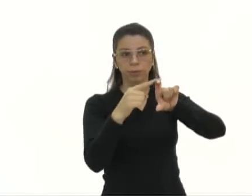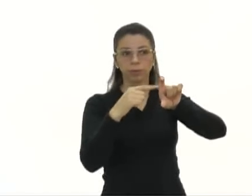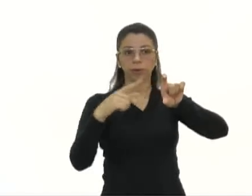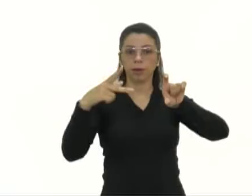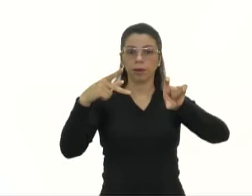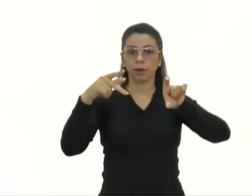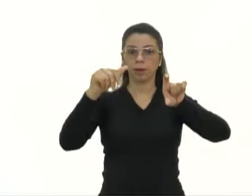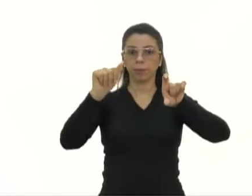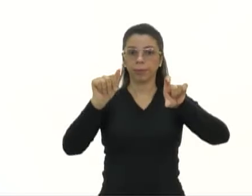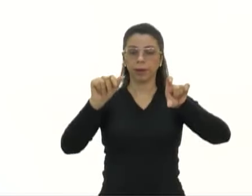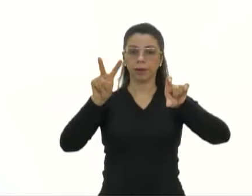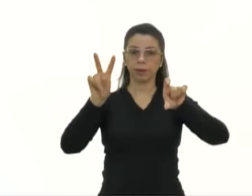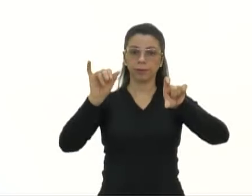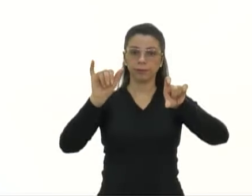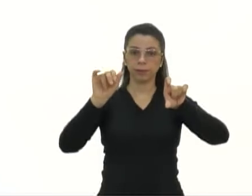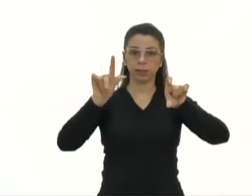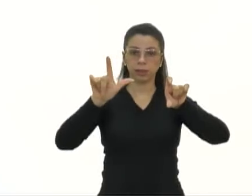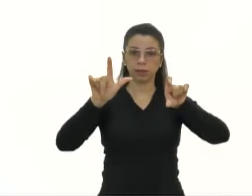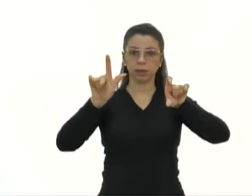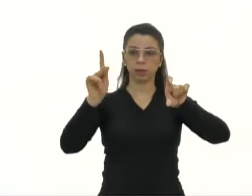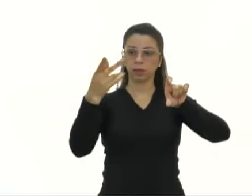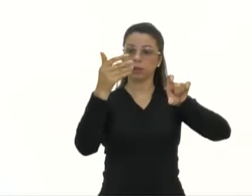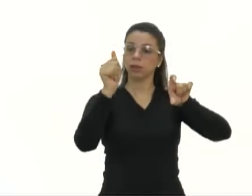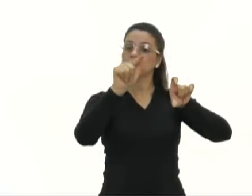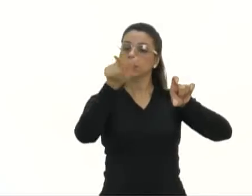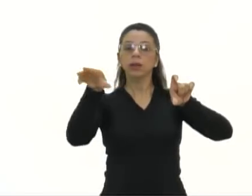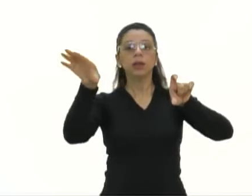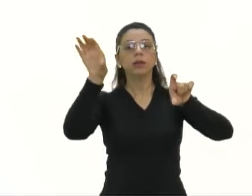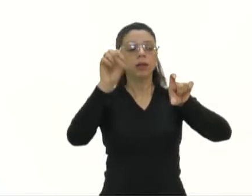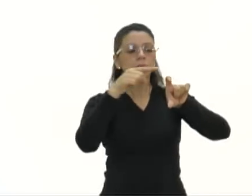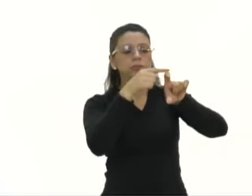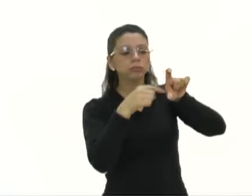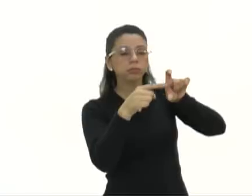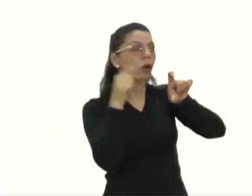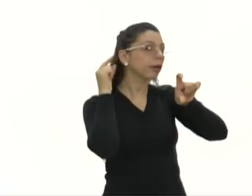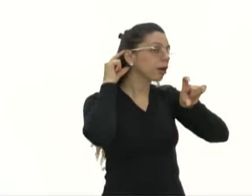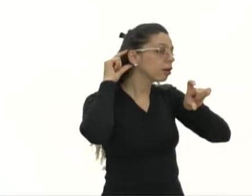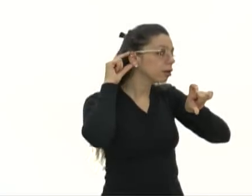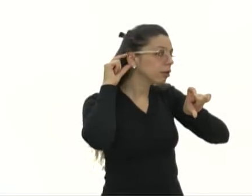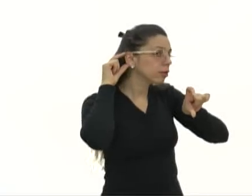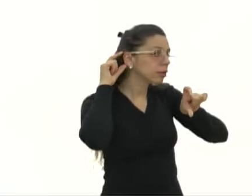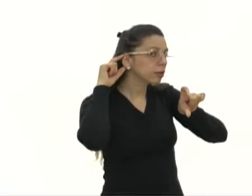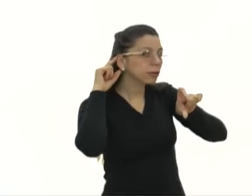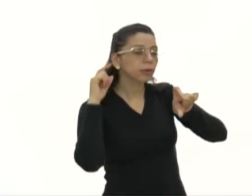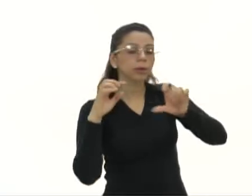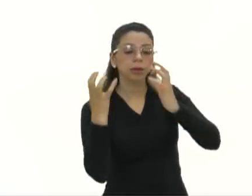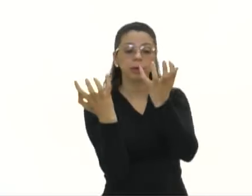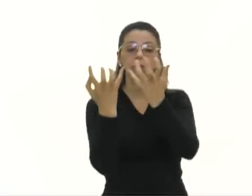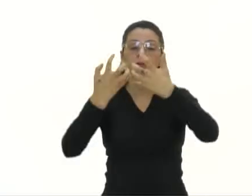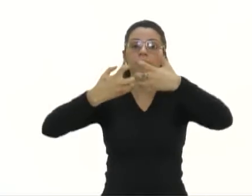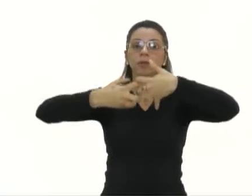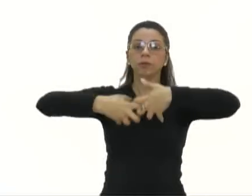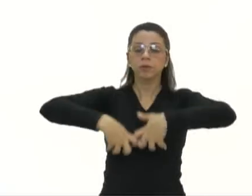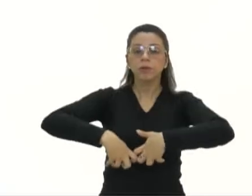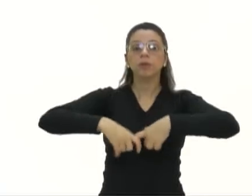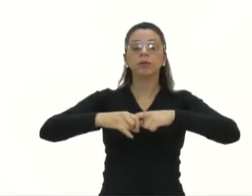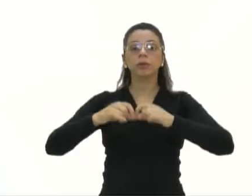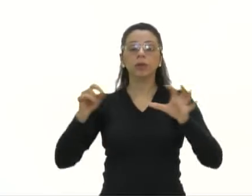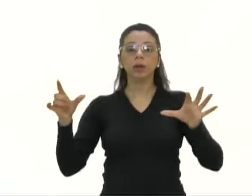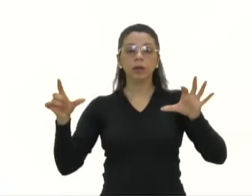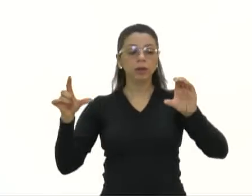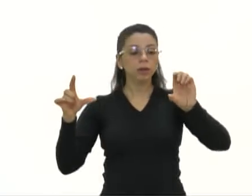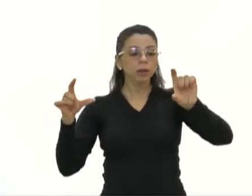mais externa que todo mundo consegue reparar nas pessoas, que funciona como um funil a fim